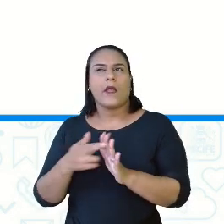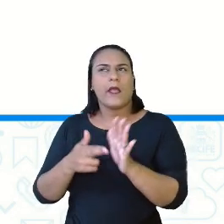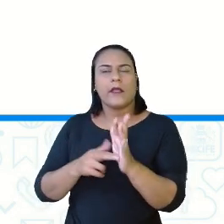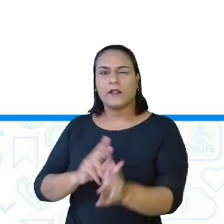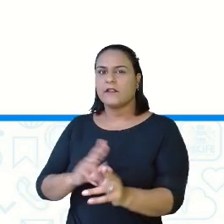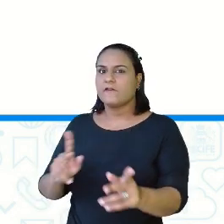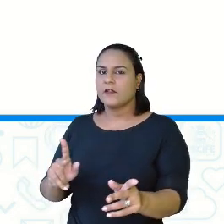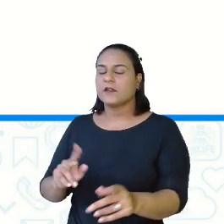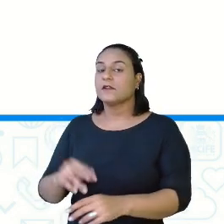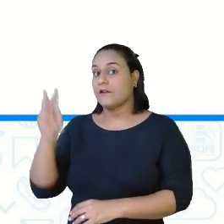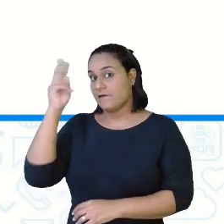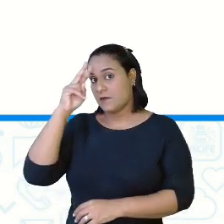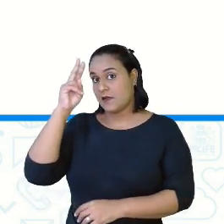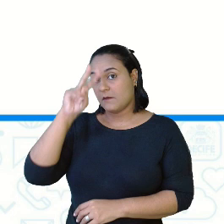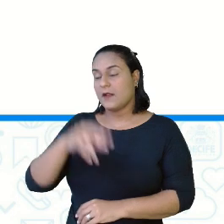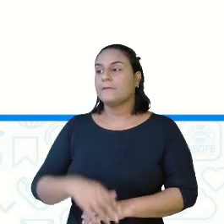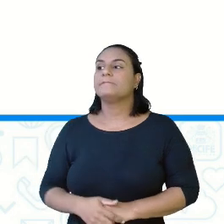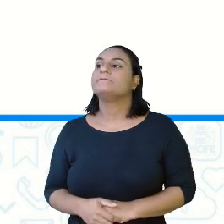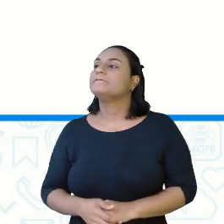exceçãozinha. Vamos relembrar quais são?